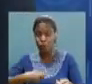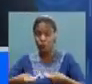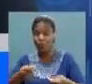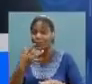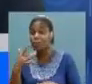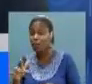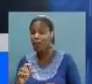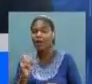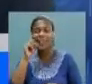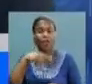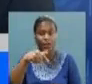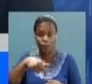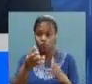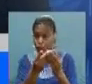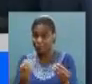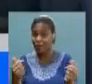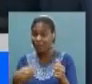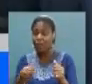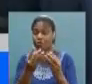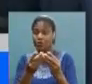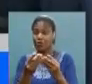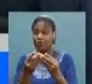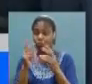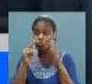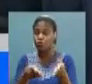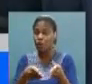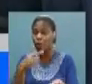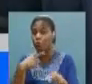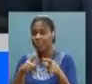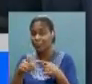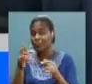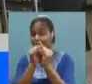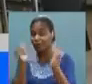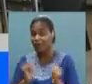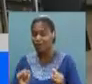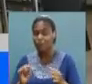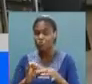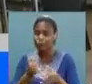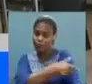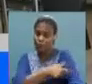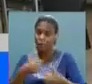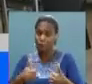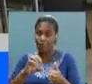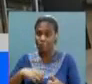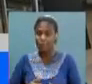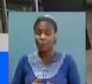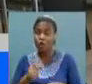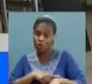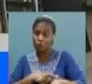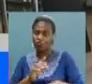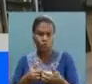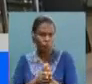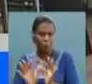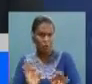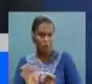estrangeiros para quem estes resultados são fruto das orientações da política externa e da boa diplomacia cabina os times já